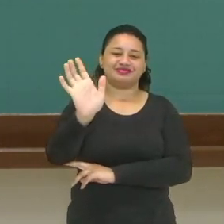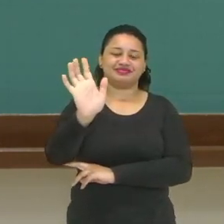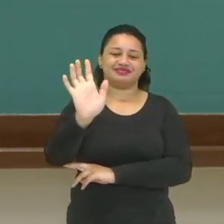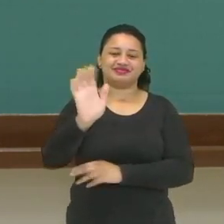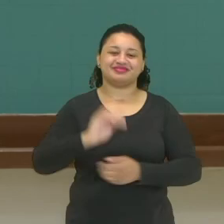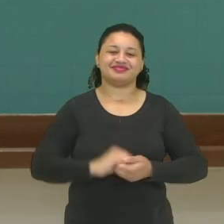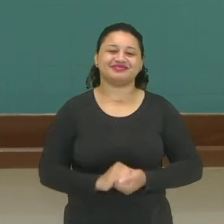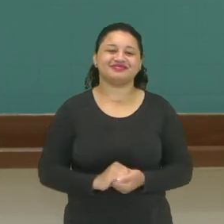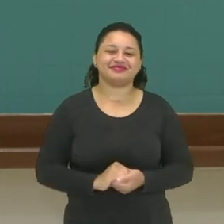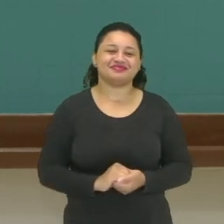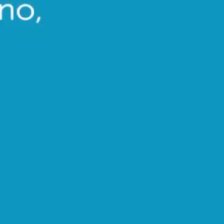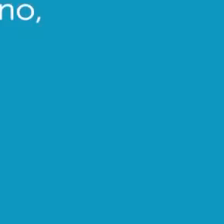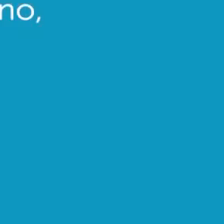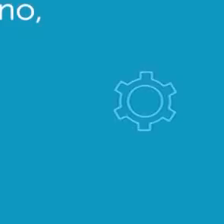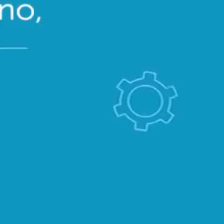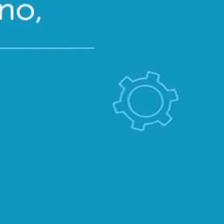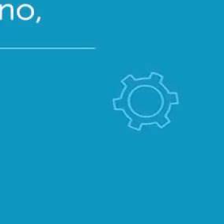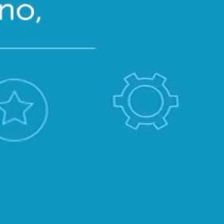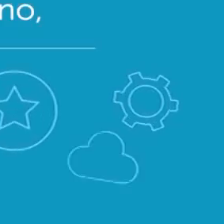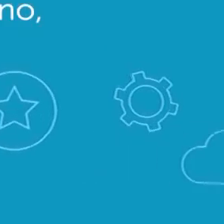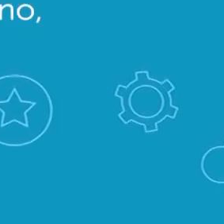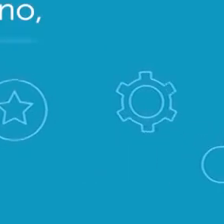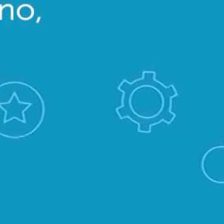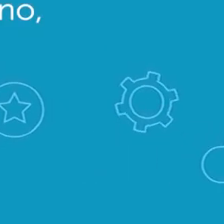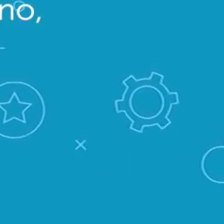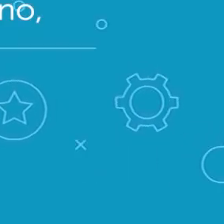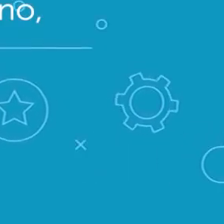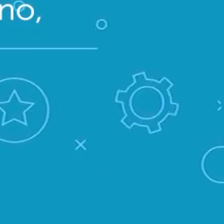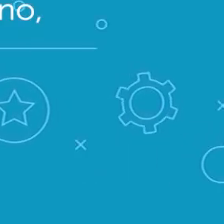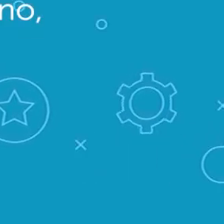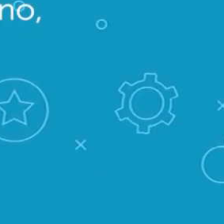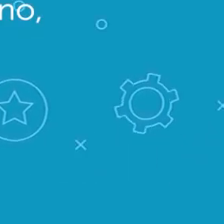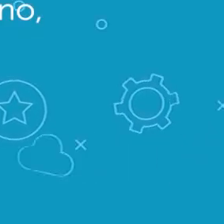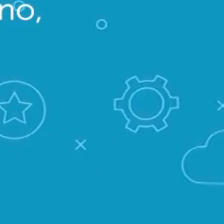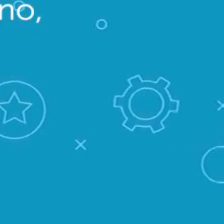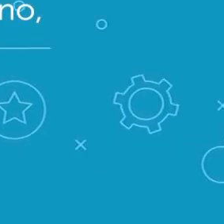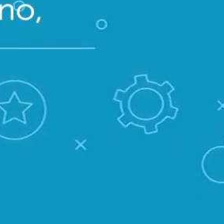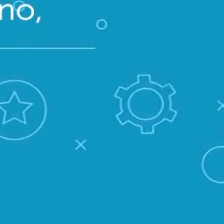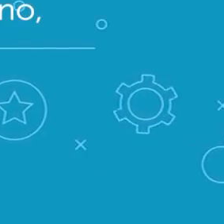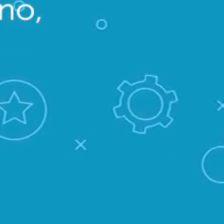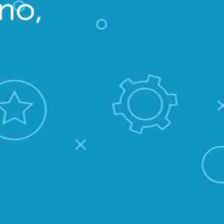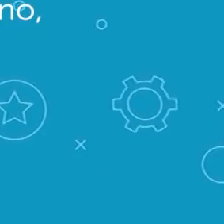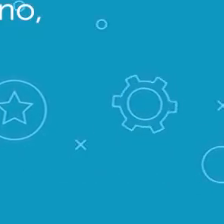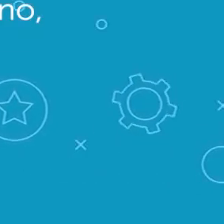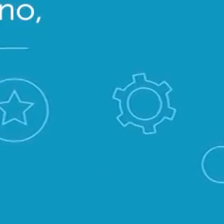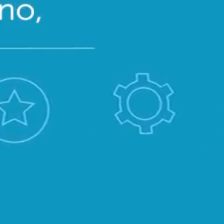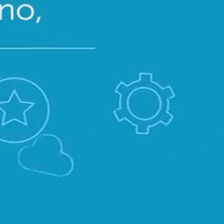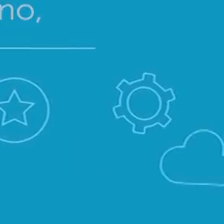próximo encontro.